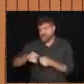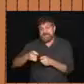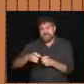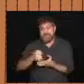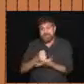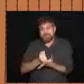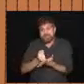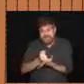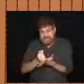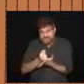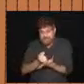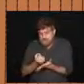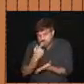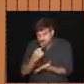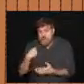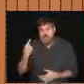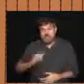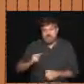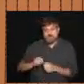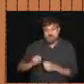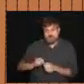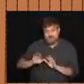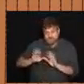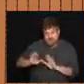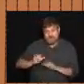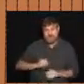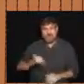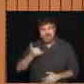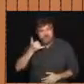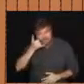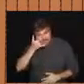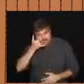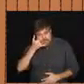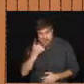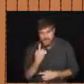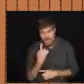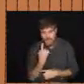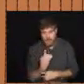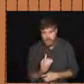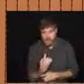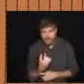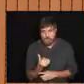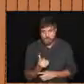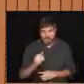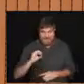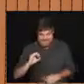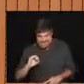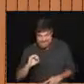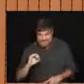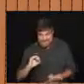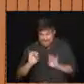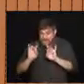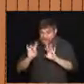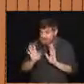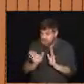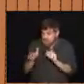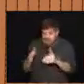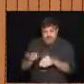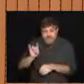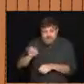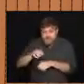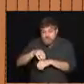vamos fazer tudo isso remotamente, ou pelo telefone 160, que nós estamos deixando agora exclusivamente